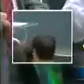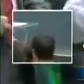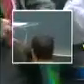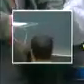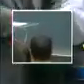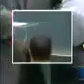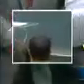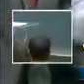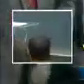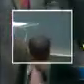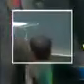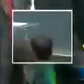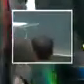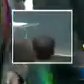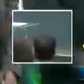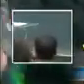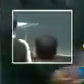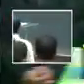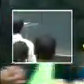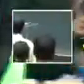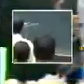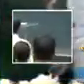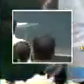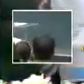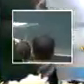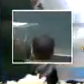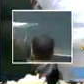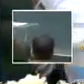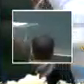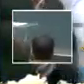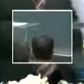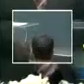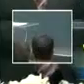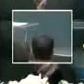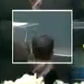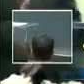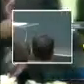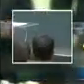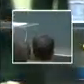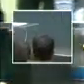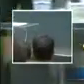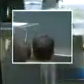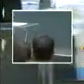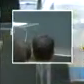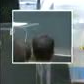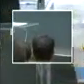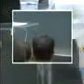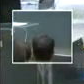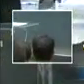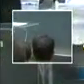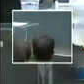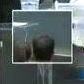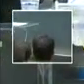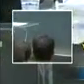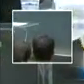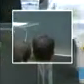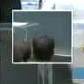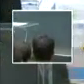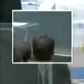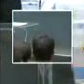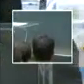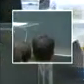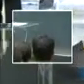aproveitava o tempo, não olhava para a direita nem para a esquerda, mas só a Deus eu ia adorar.